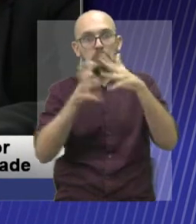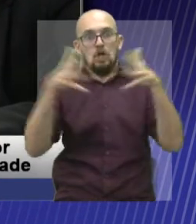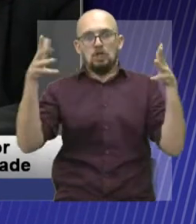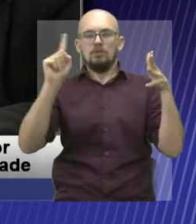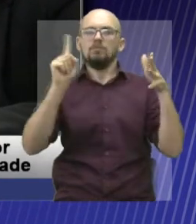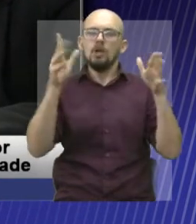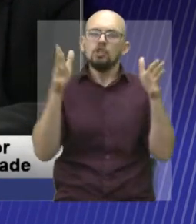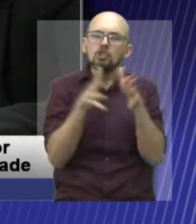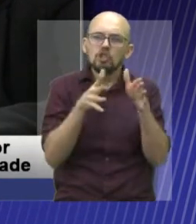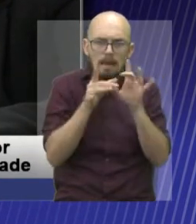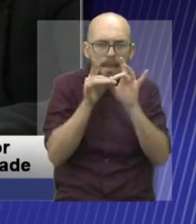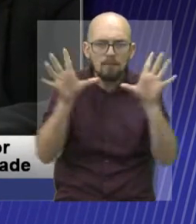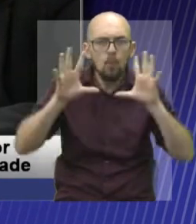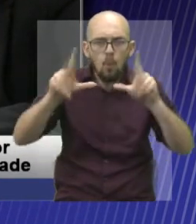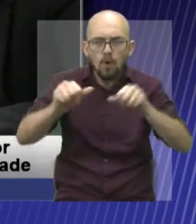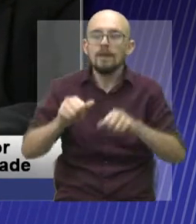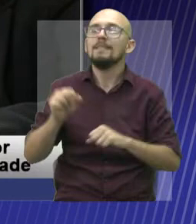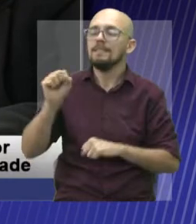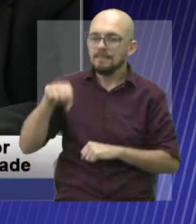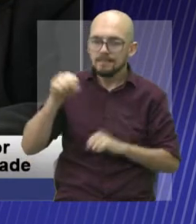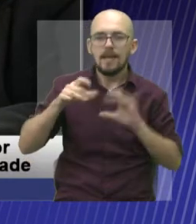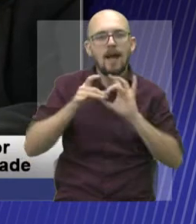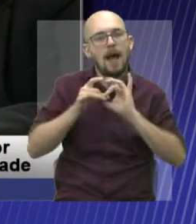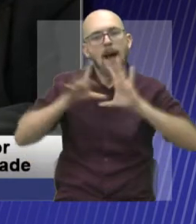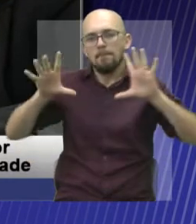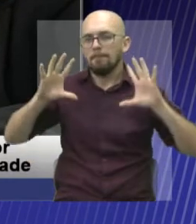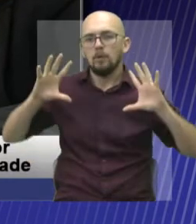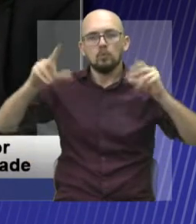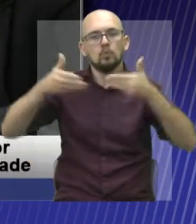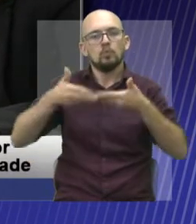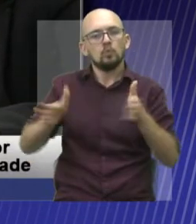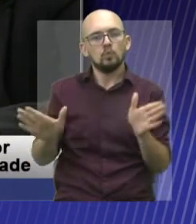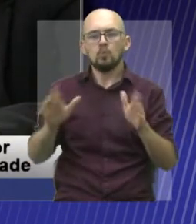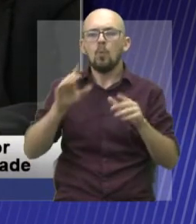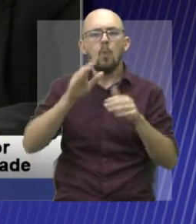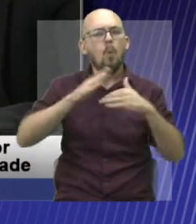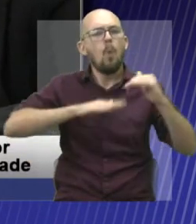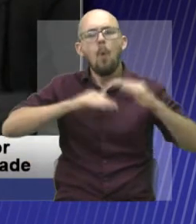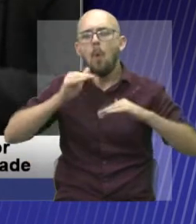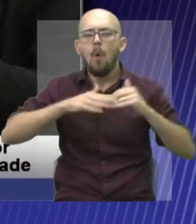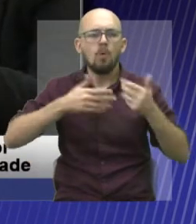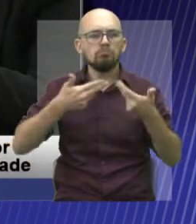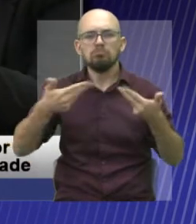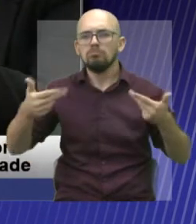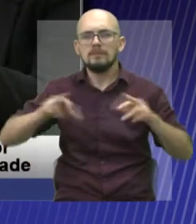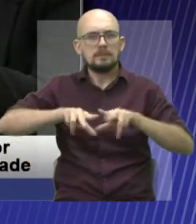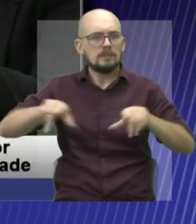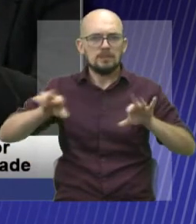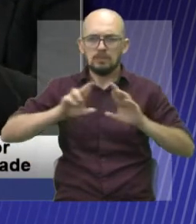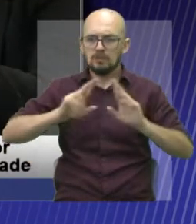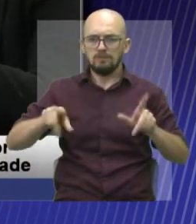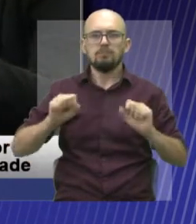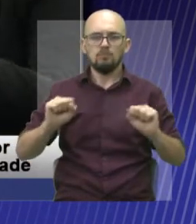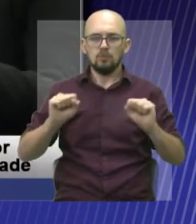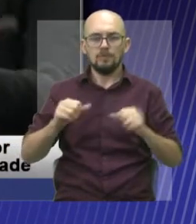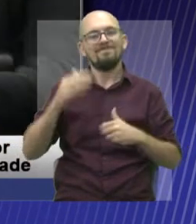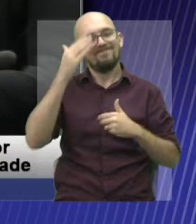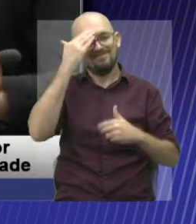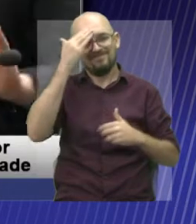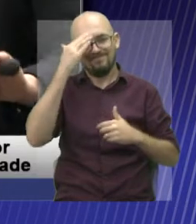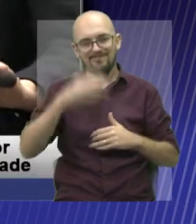essas pessoas. Está aberto a todos, okay, a todos os empreendedores, todos os ramos de atividades. Exato, pronto. Era isso, obrigado.